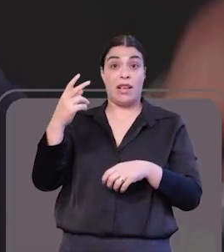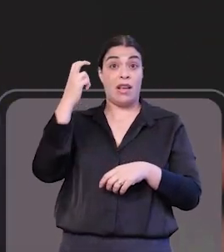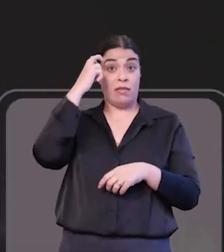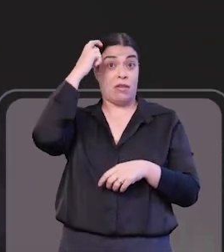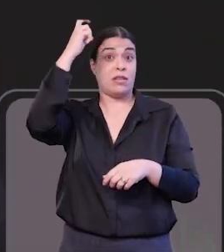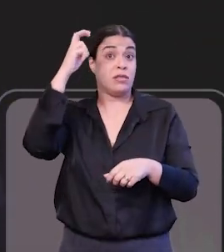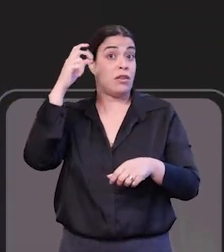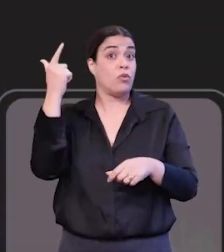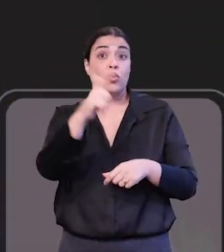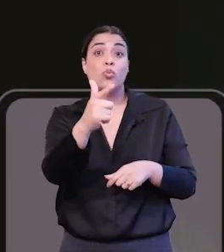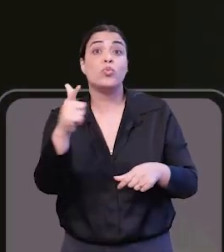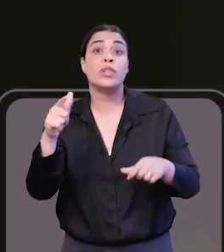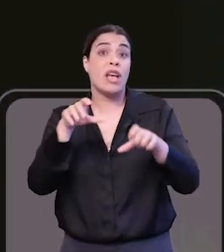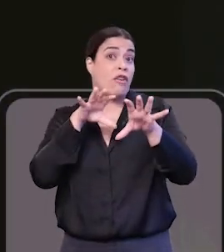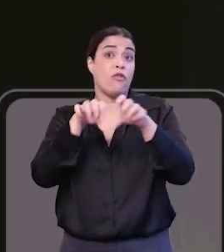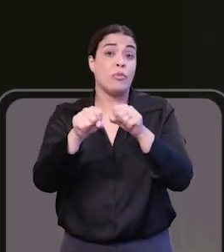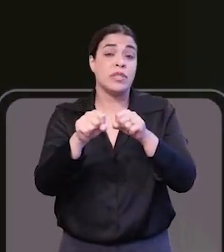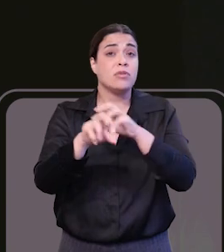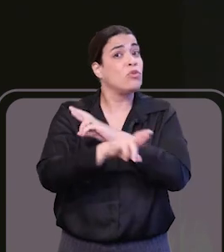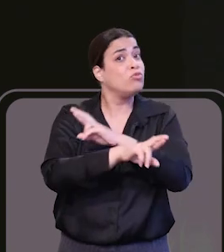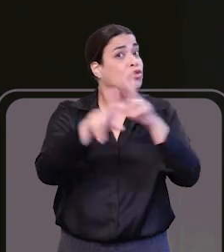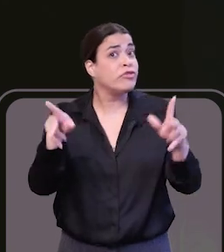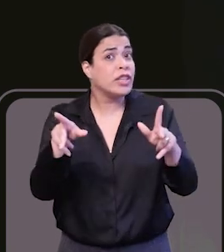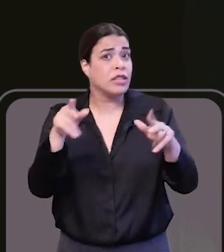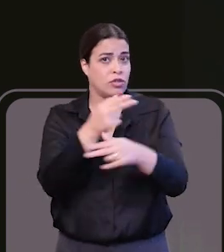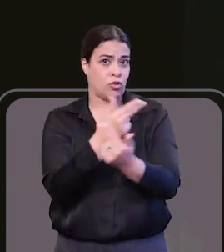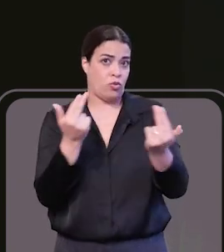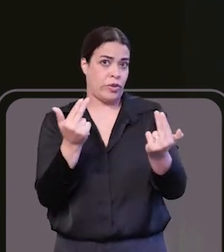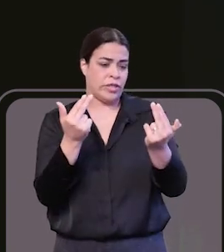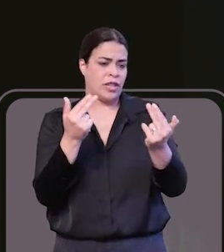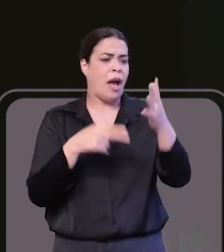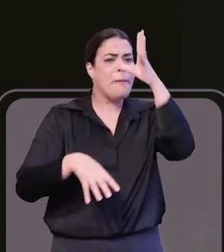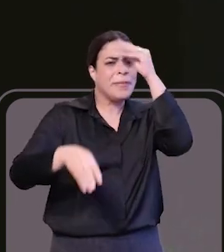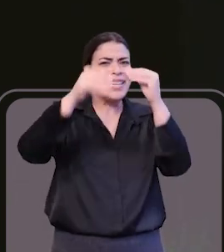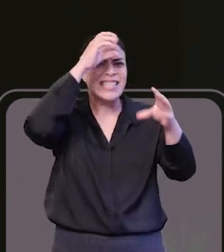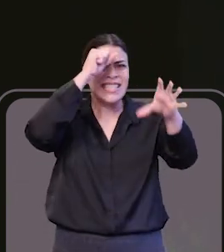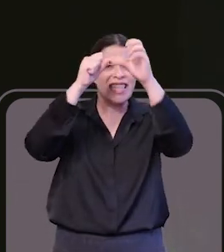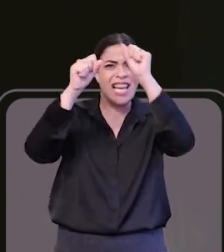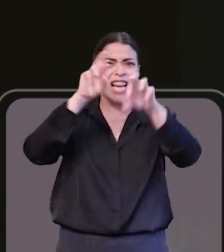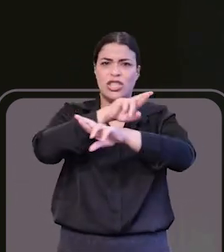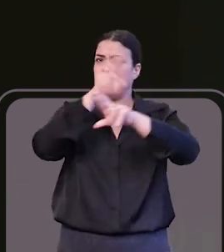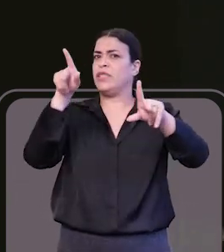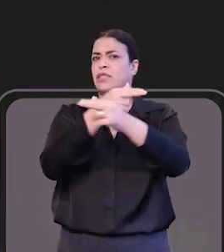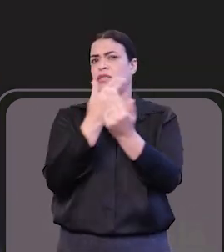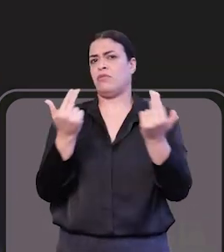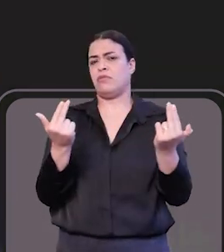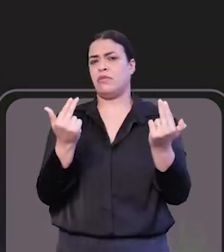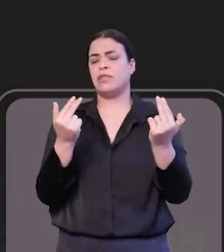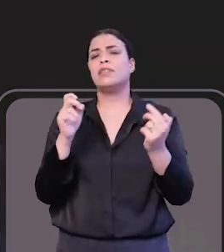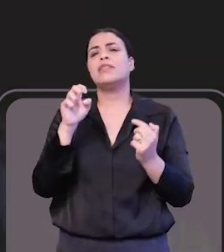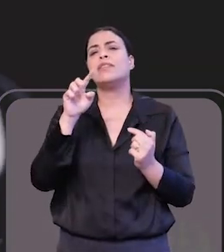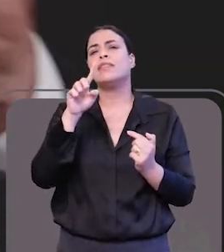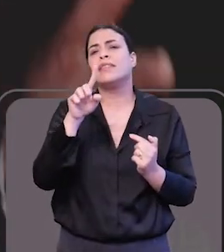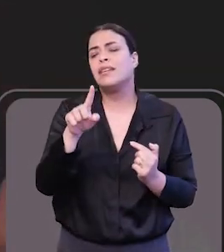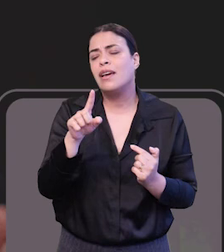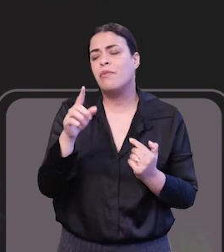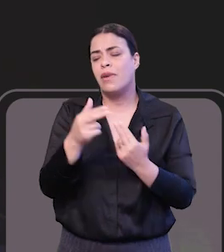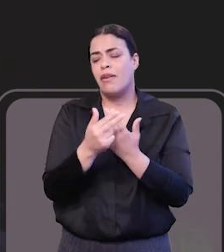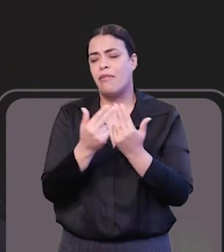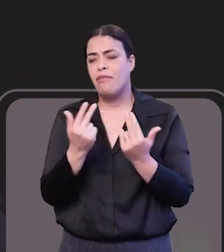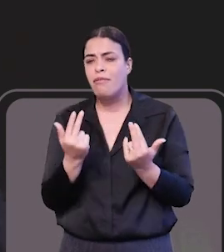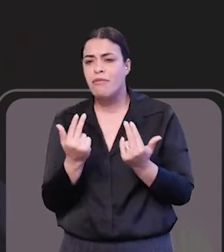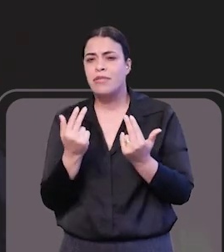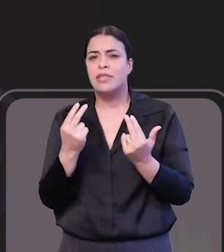e não tem formação Então são coisas distintas a gente tem que aprender a distinguir isso que é uma questão que eu